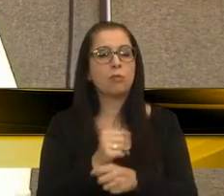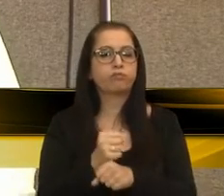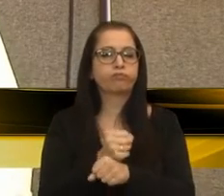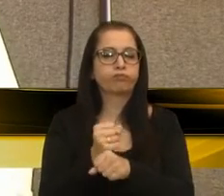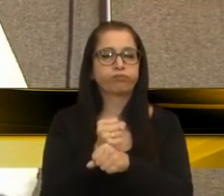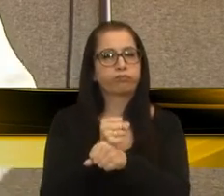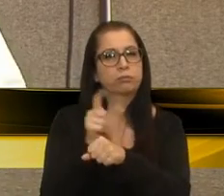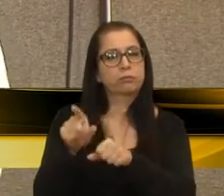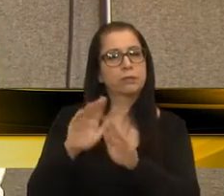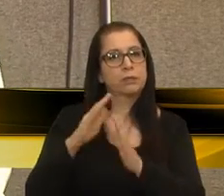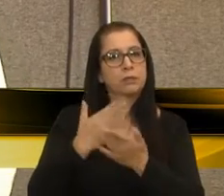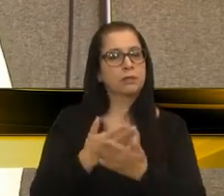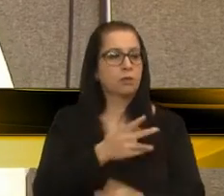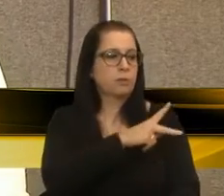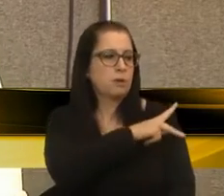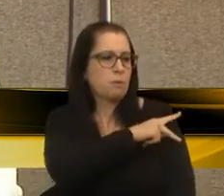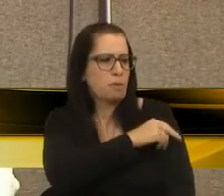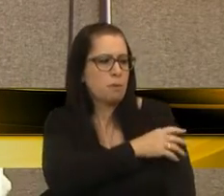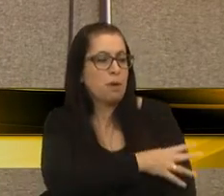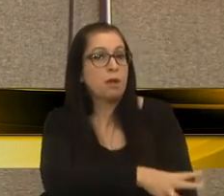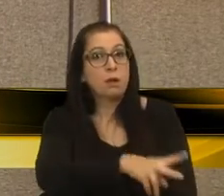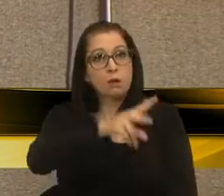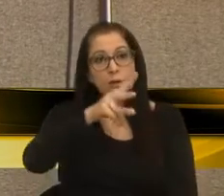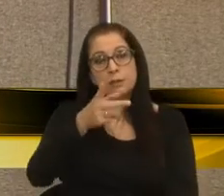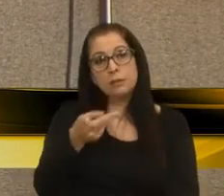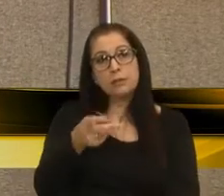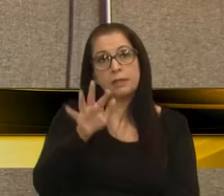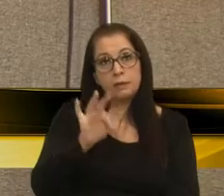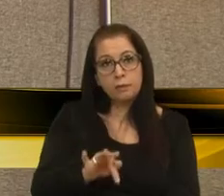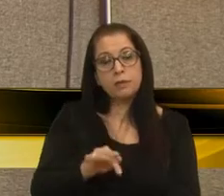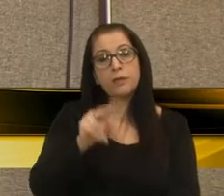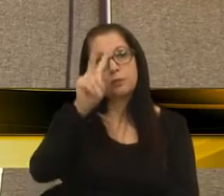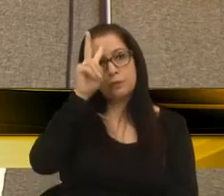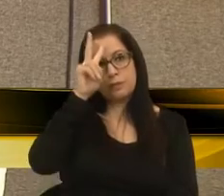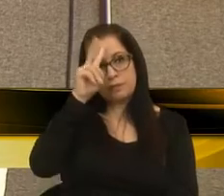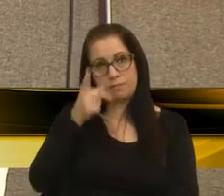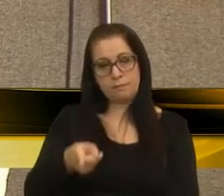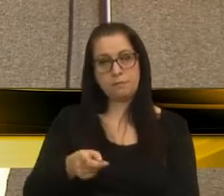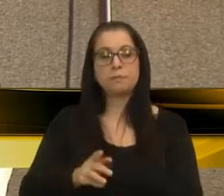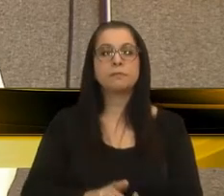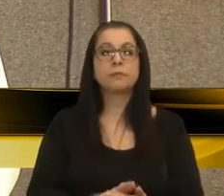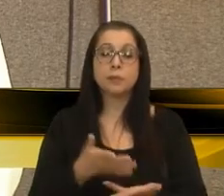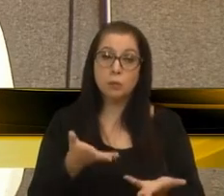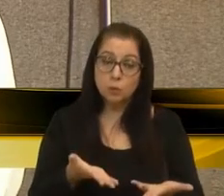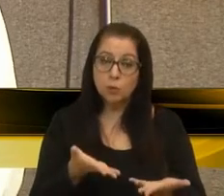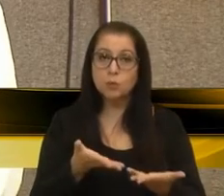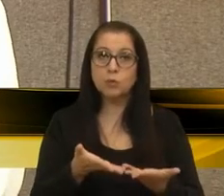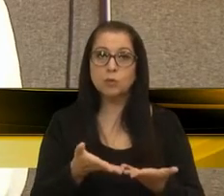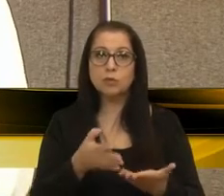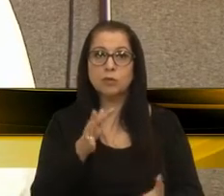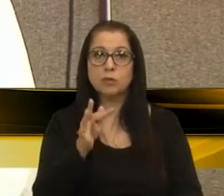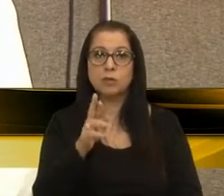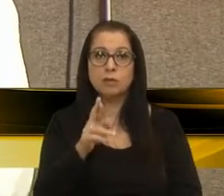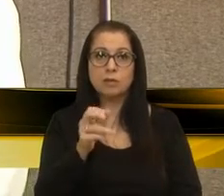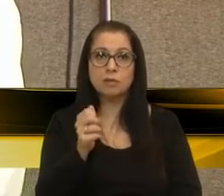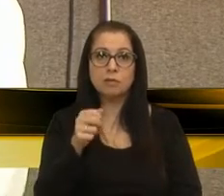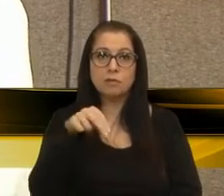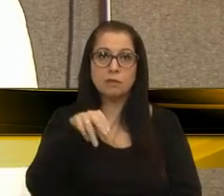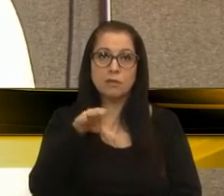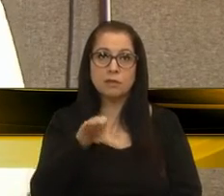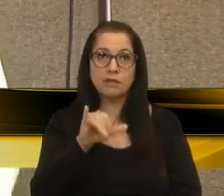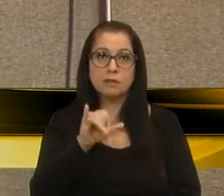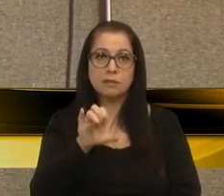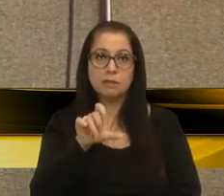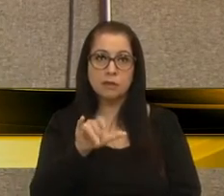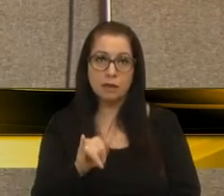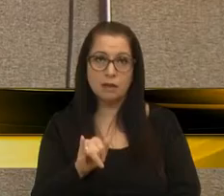e muitos anos, desde o pré até terminar também o terceiro ano. Então hoje a Franciela é professora de educação física, né,